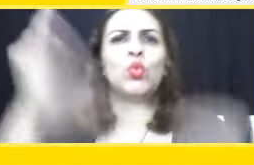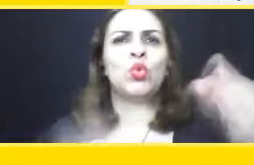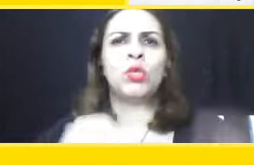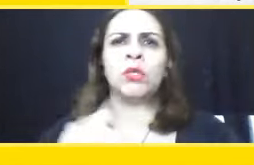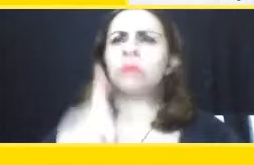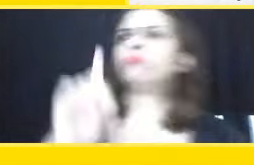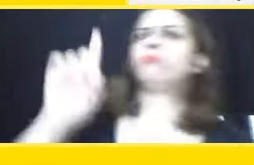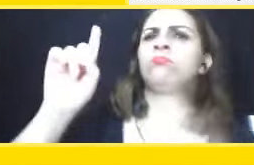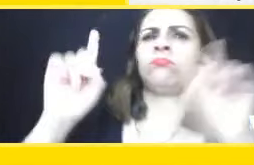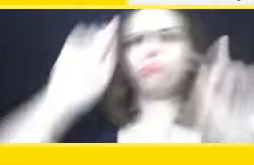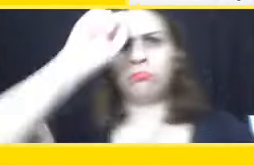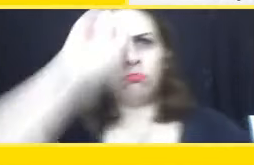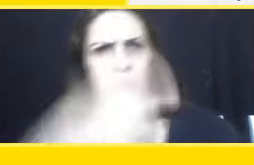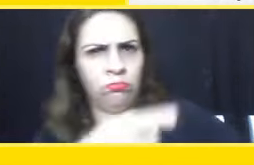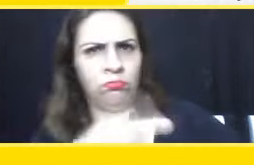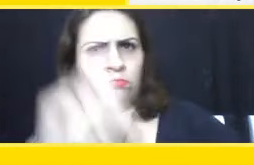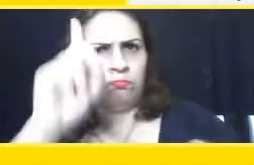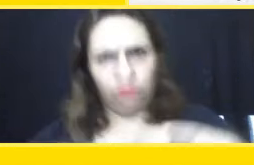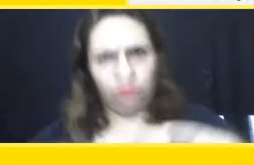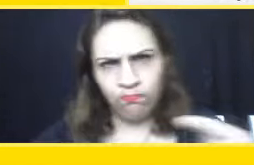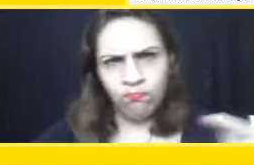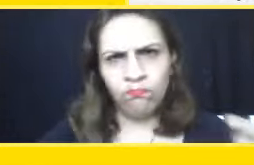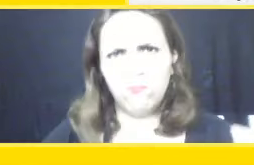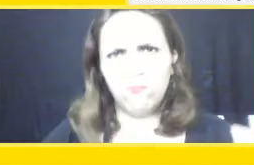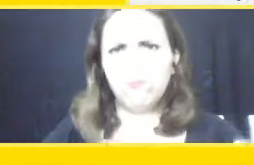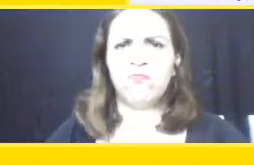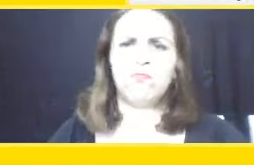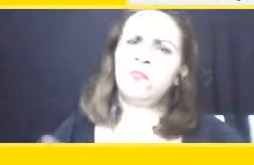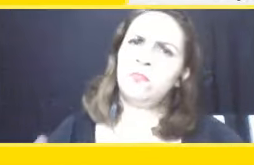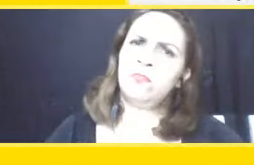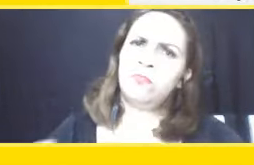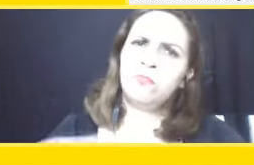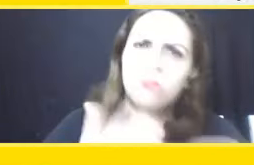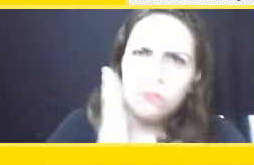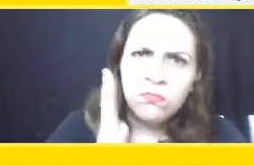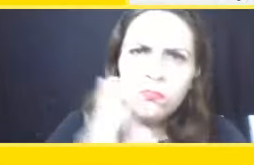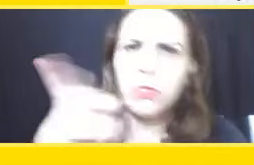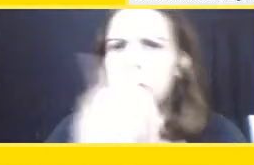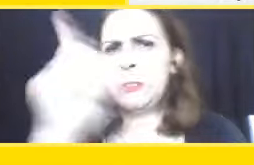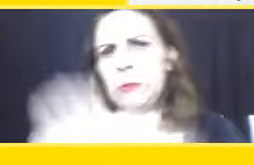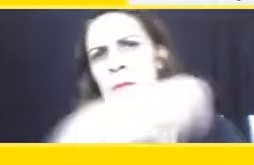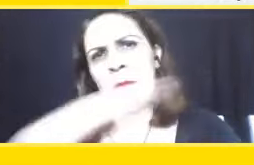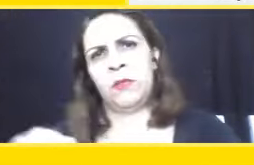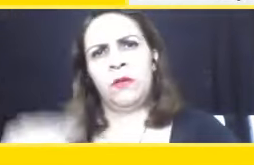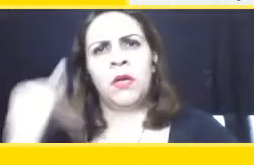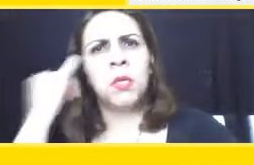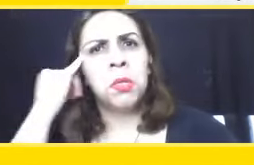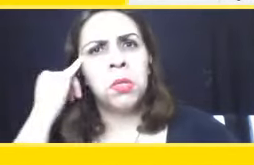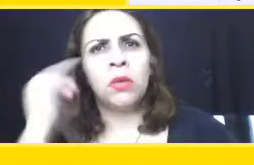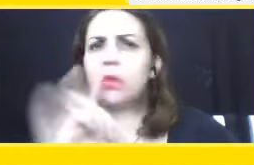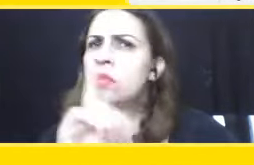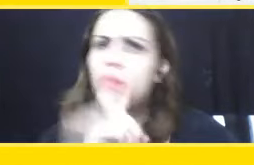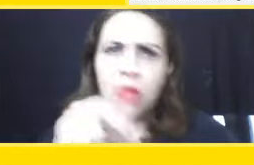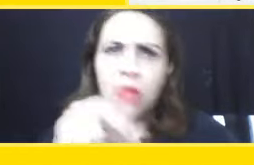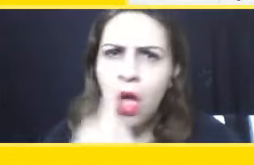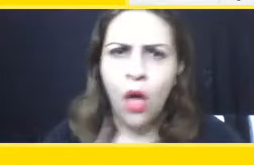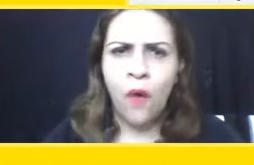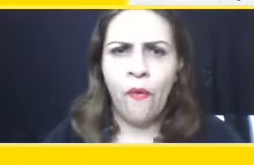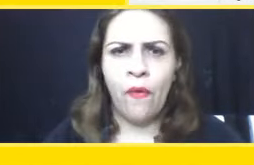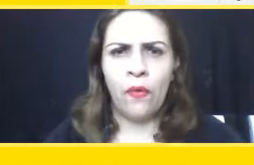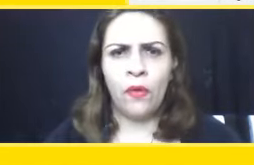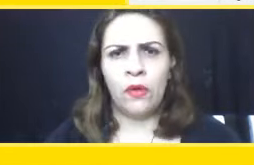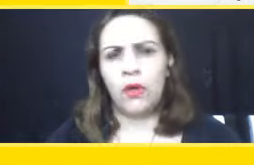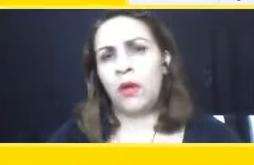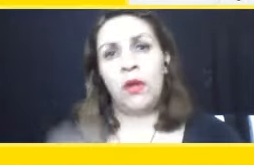ou mandar anular uma decisão. Um decreto do governador. Um juiz de primeiro grau não